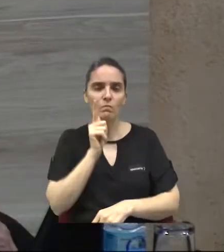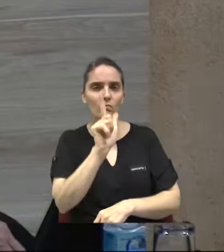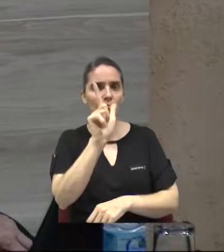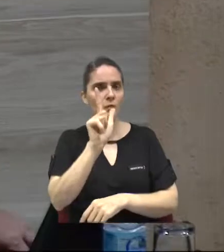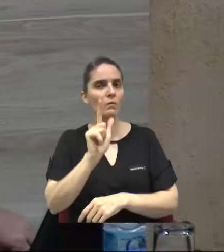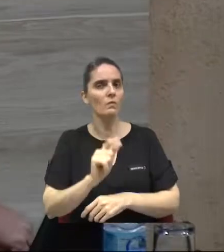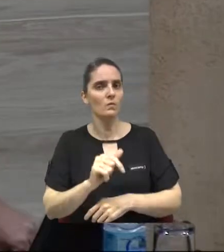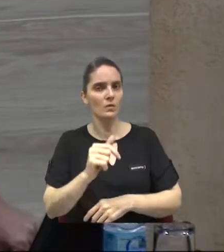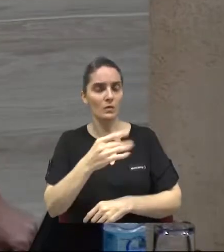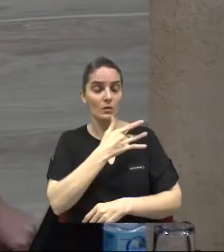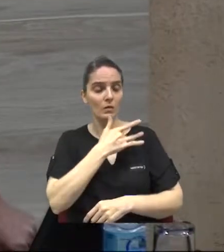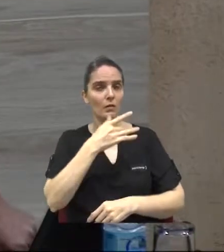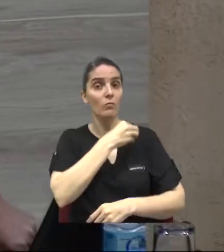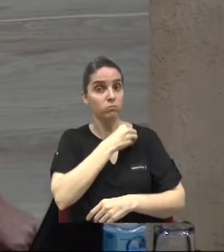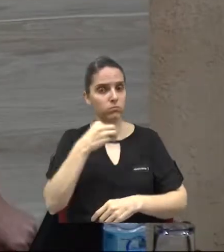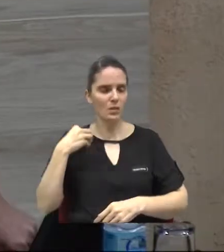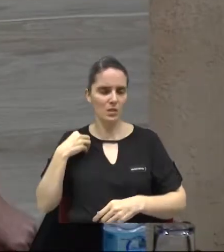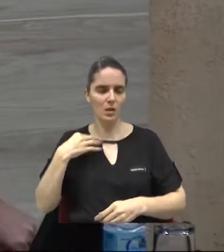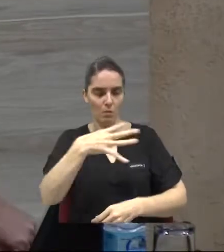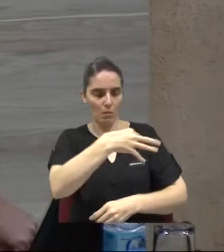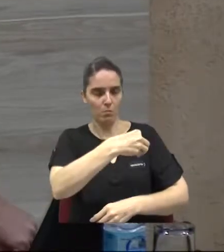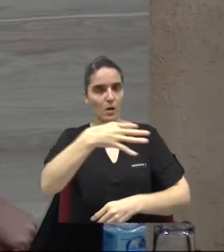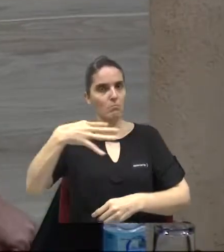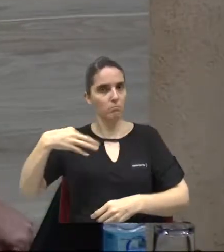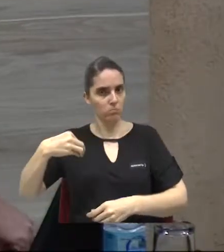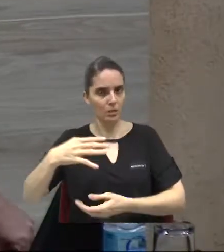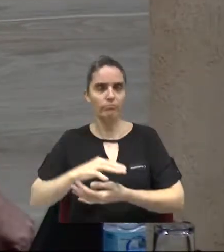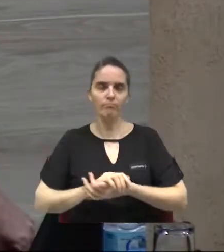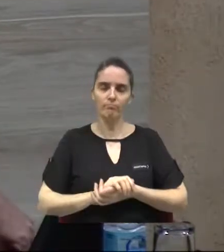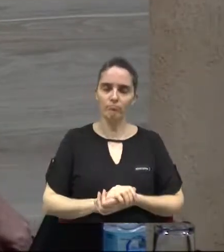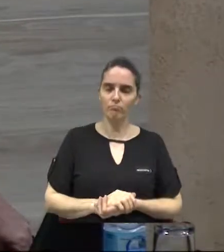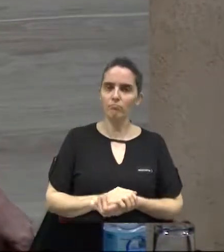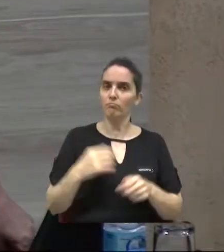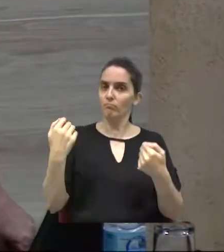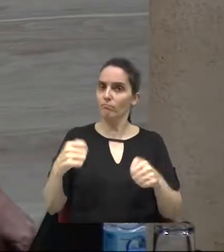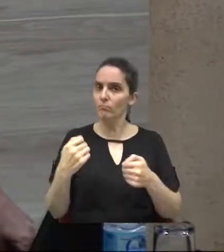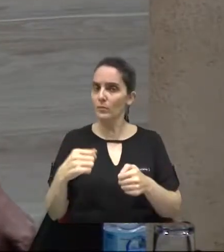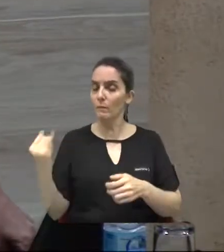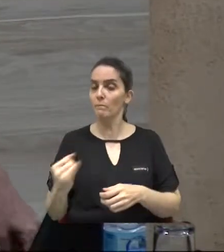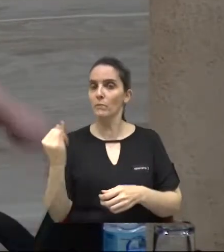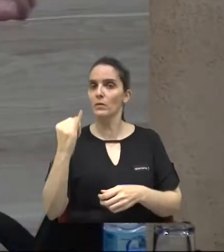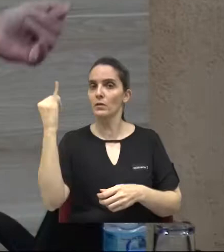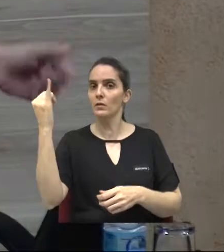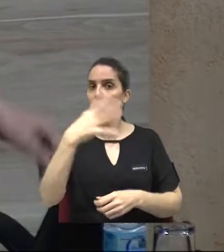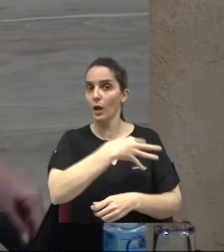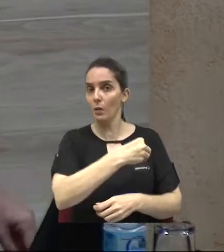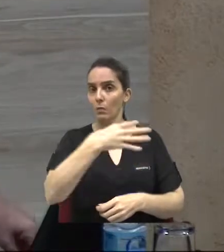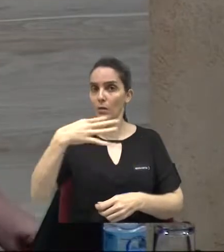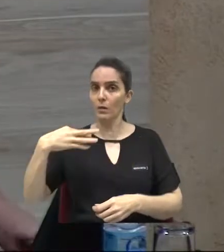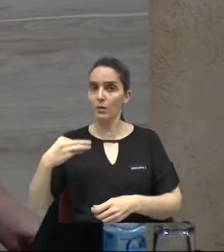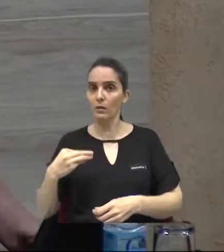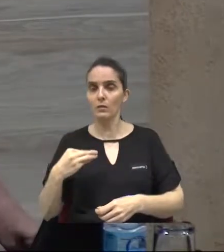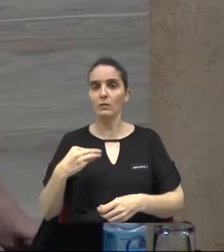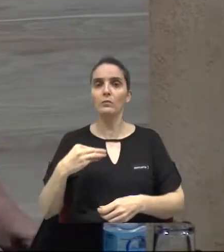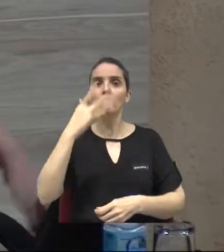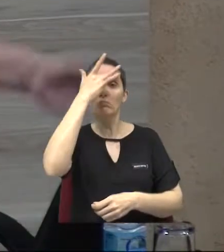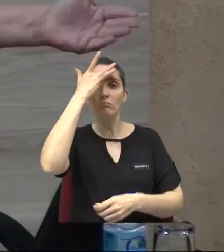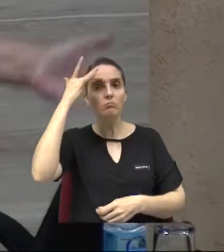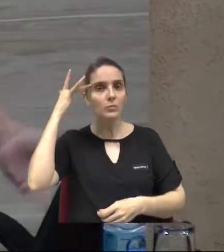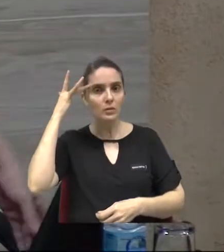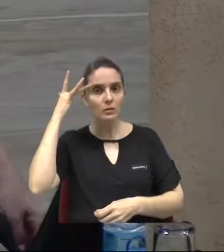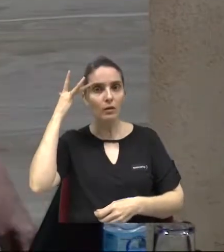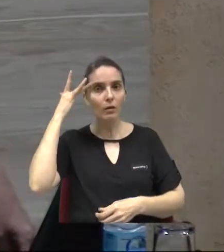as mamografias. E aqui coloco até uma coisa importante, que é a mamografia para as pessoas, com